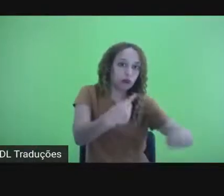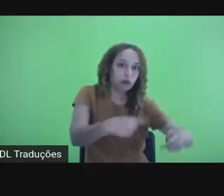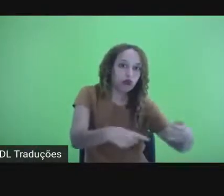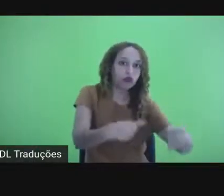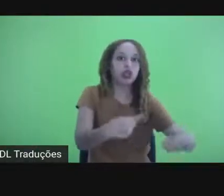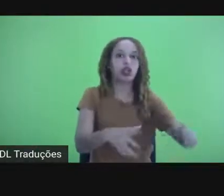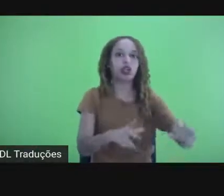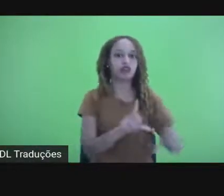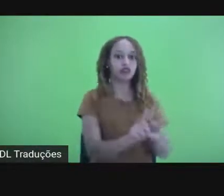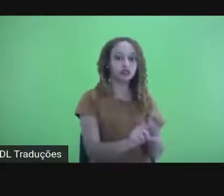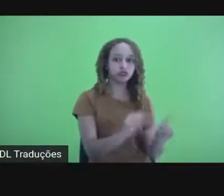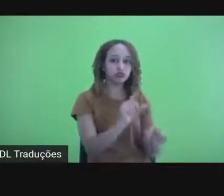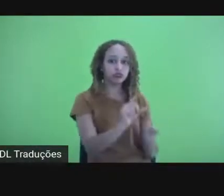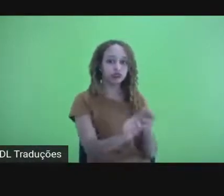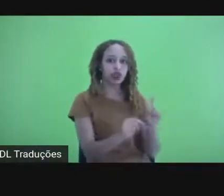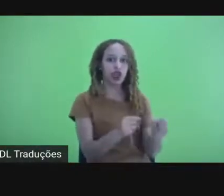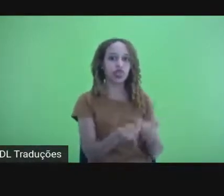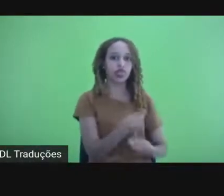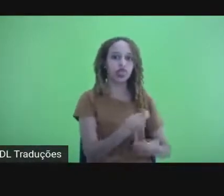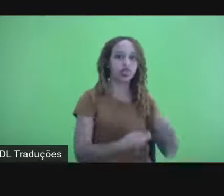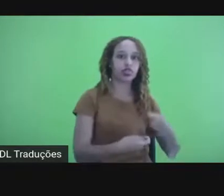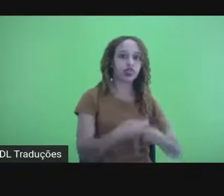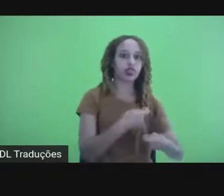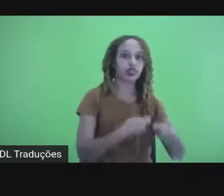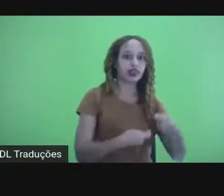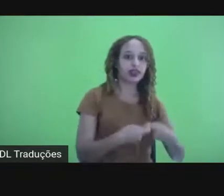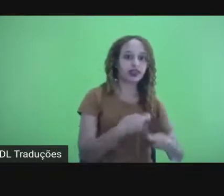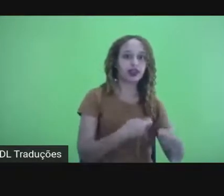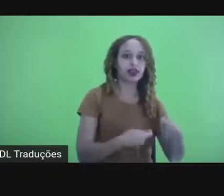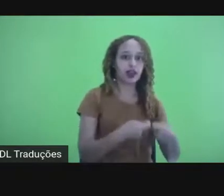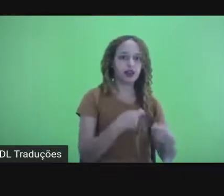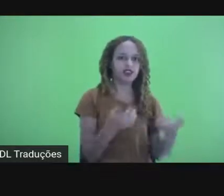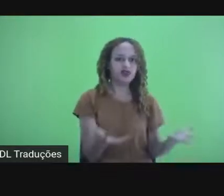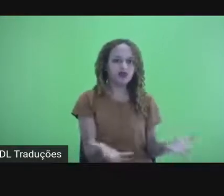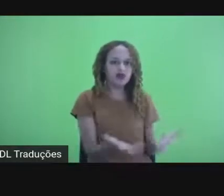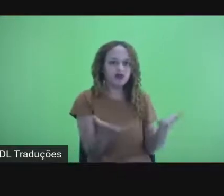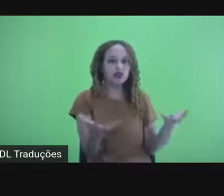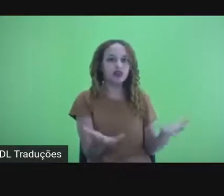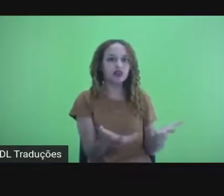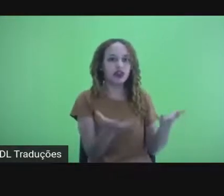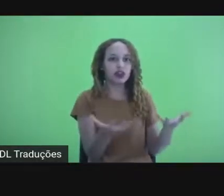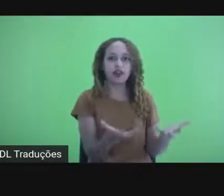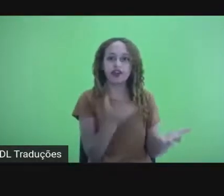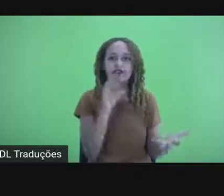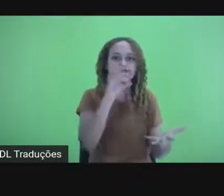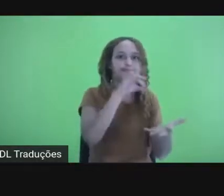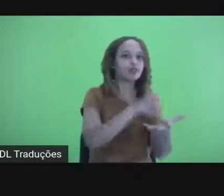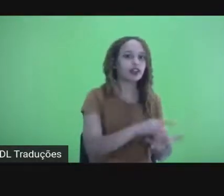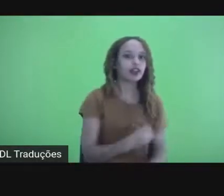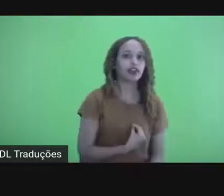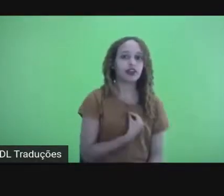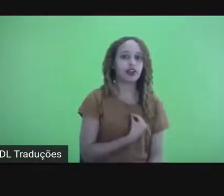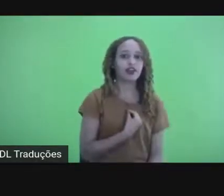tomava decisões, onde se fazia negociações que iam influenciar diretamente na vida